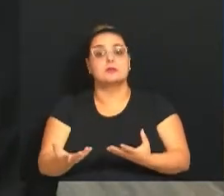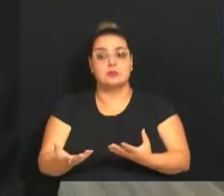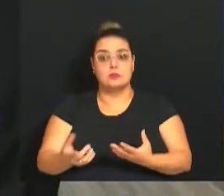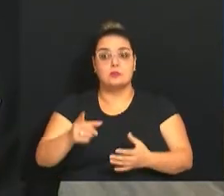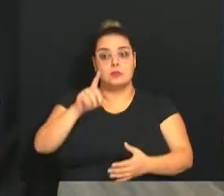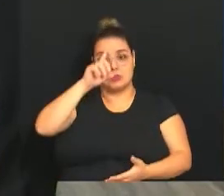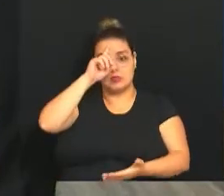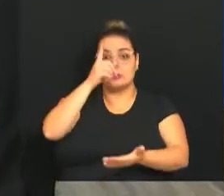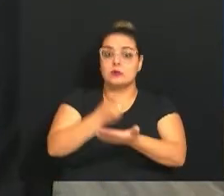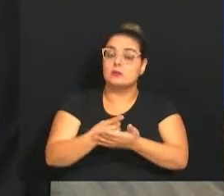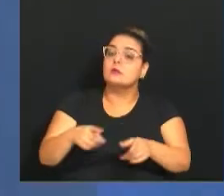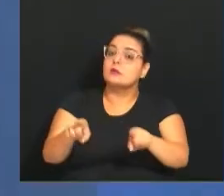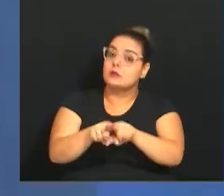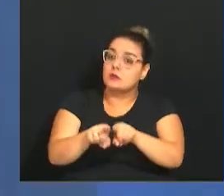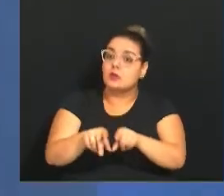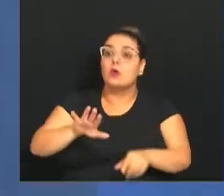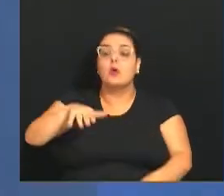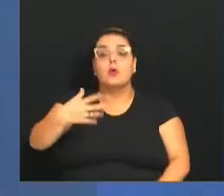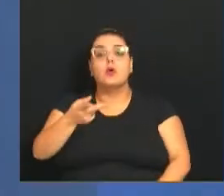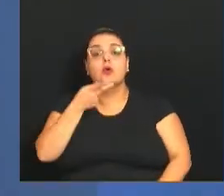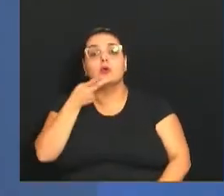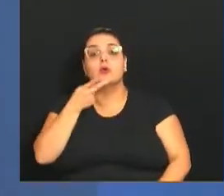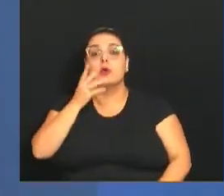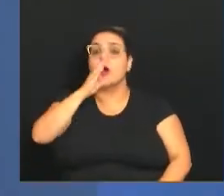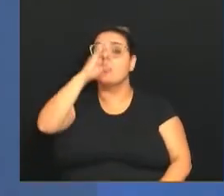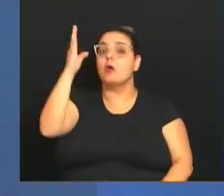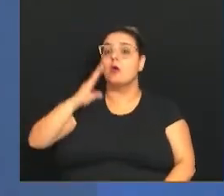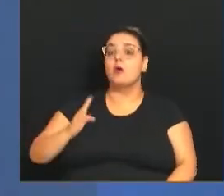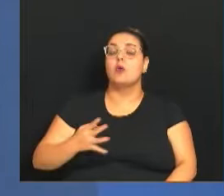também, né? Quando a gente fala em Brasil, são